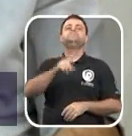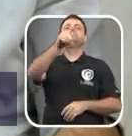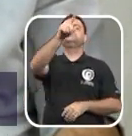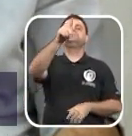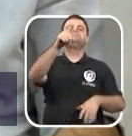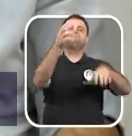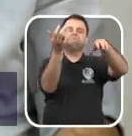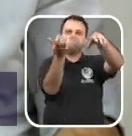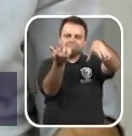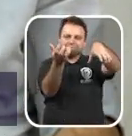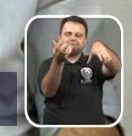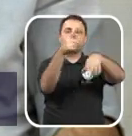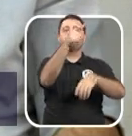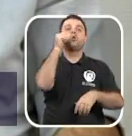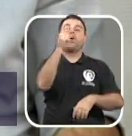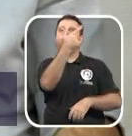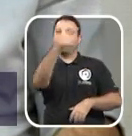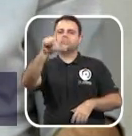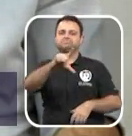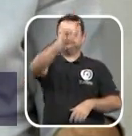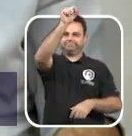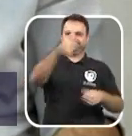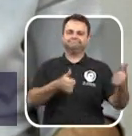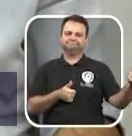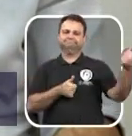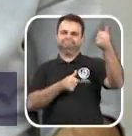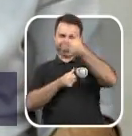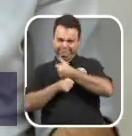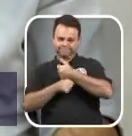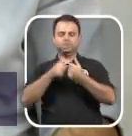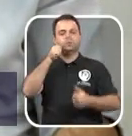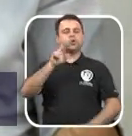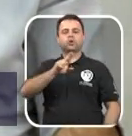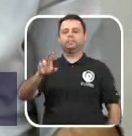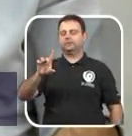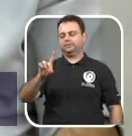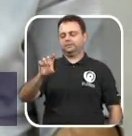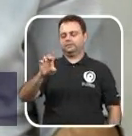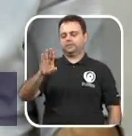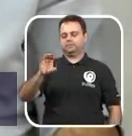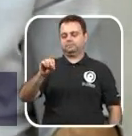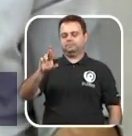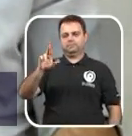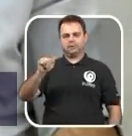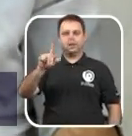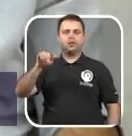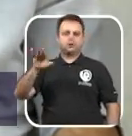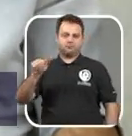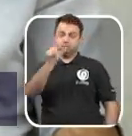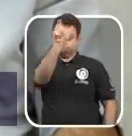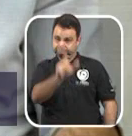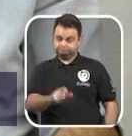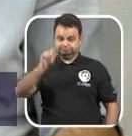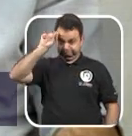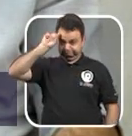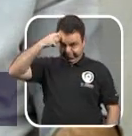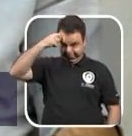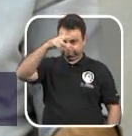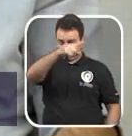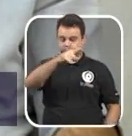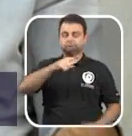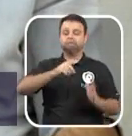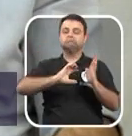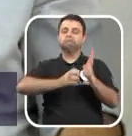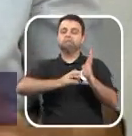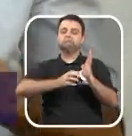eleita, apoiada por nós, né? A Débora Lima, ela é líder do MTST, uma mulher negra que vai assumir a presidência estadual do